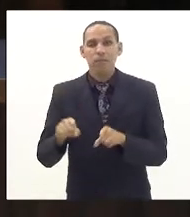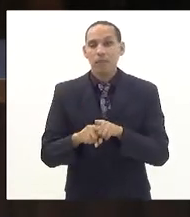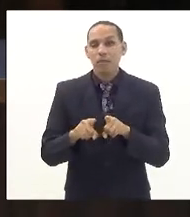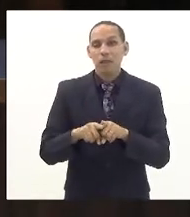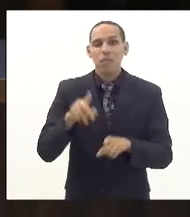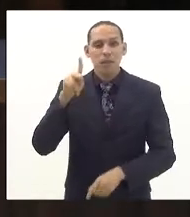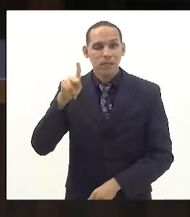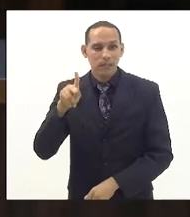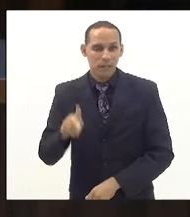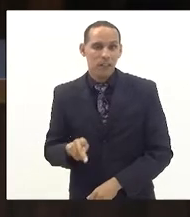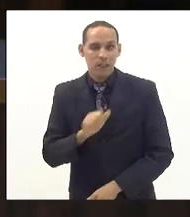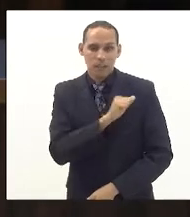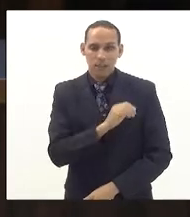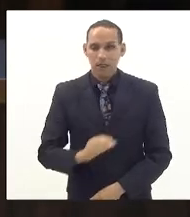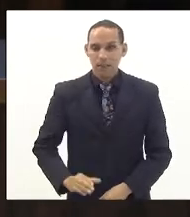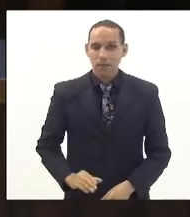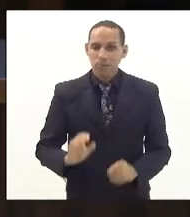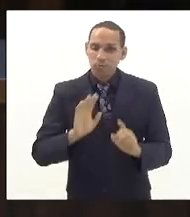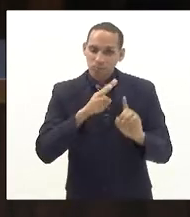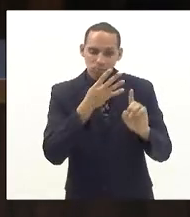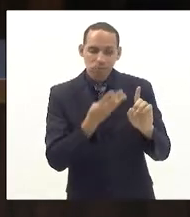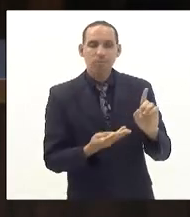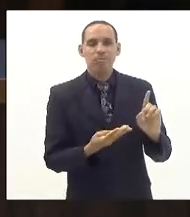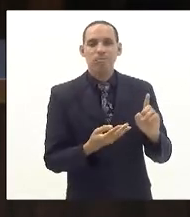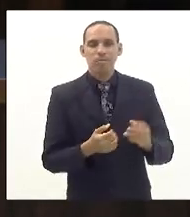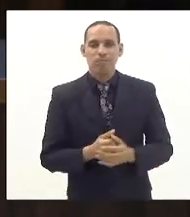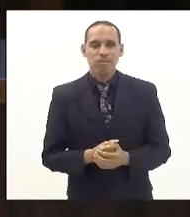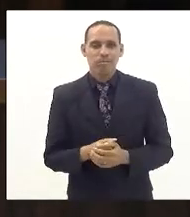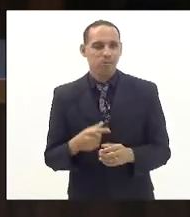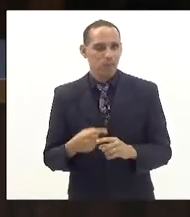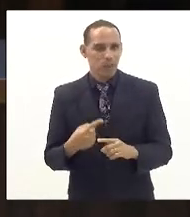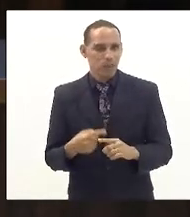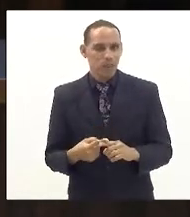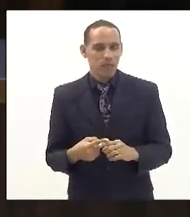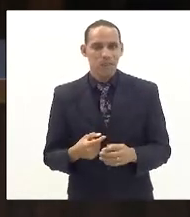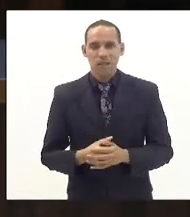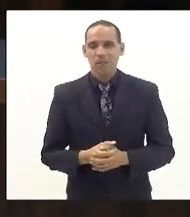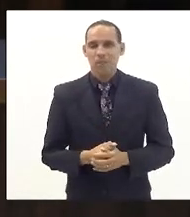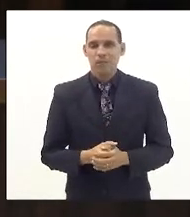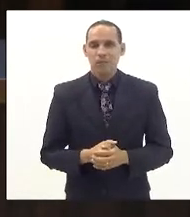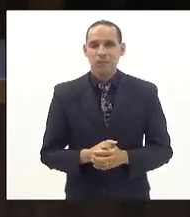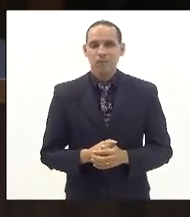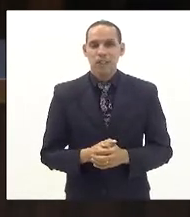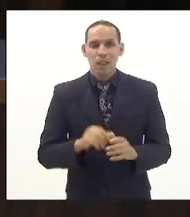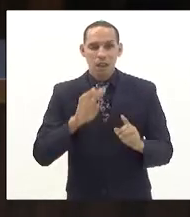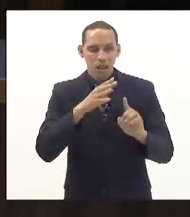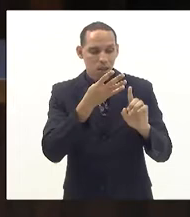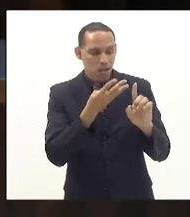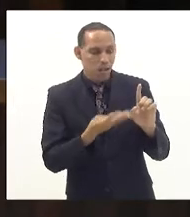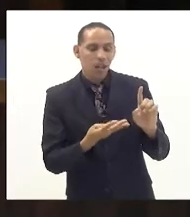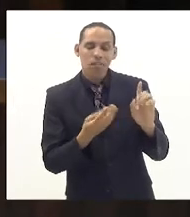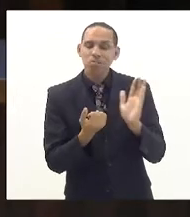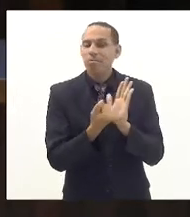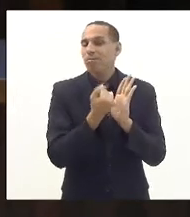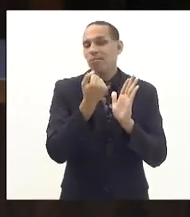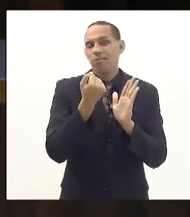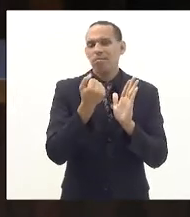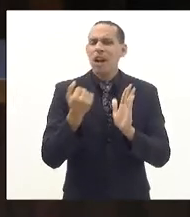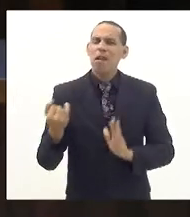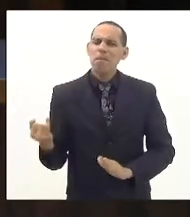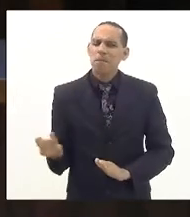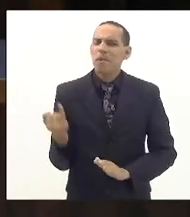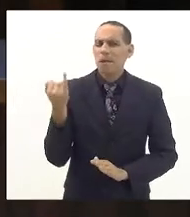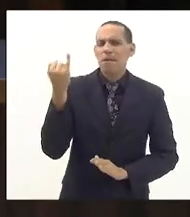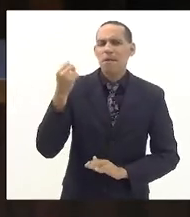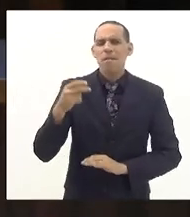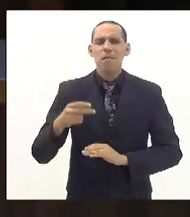André Siciliano, nessa homenagem, porque é uma homenagem muito simbólica e muito importante para a